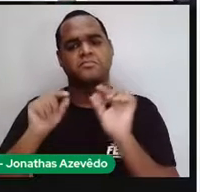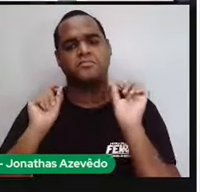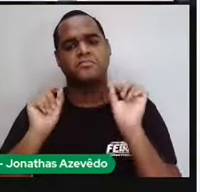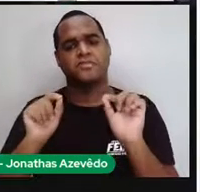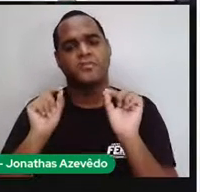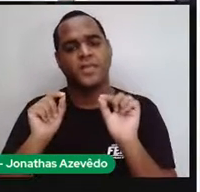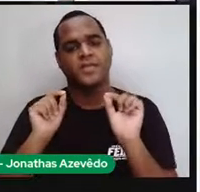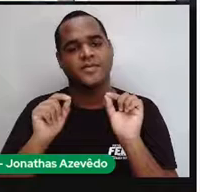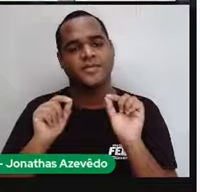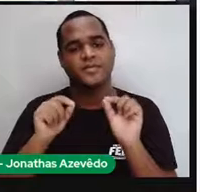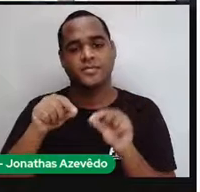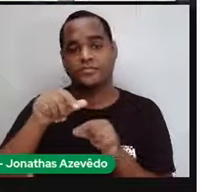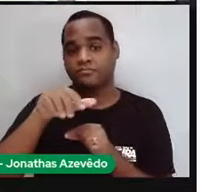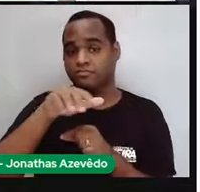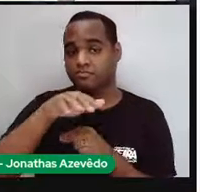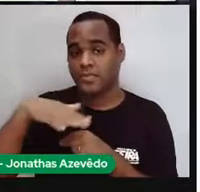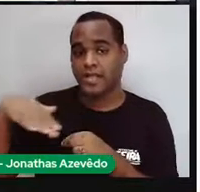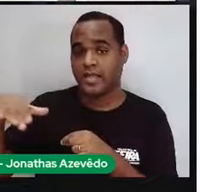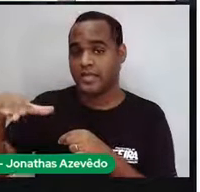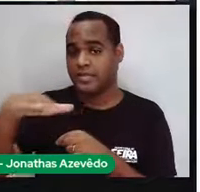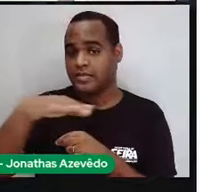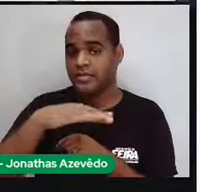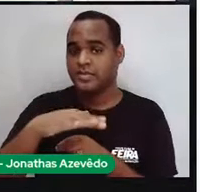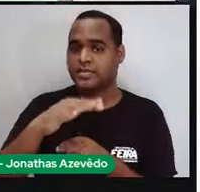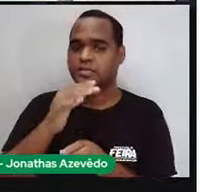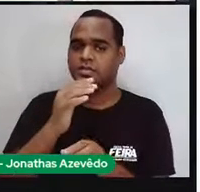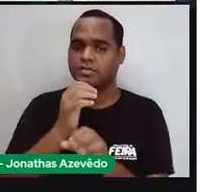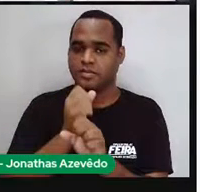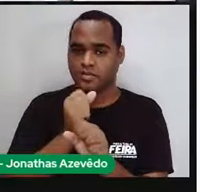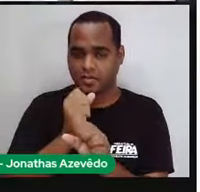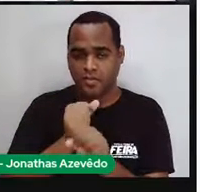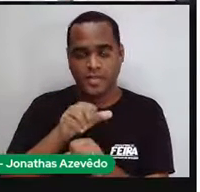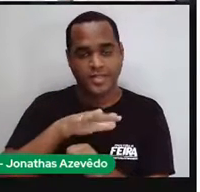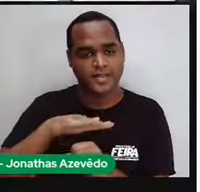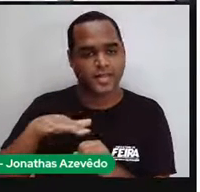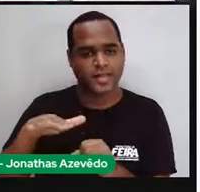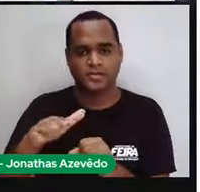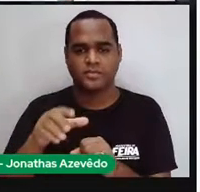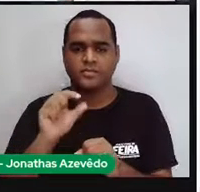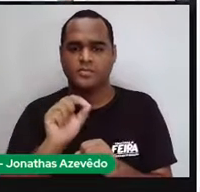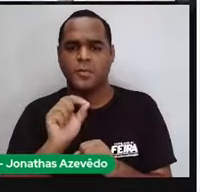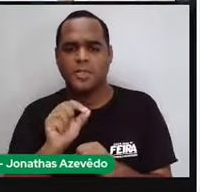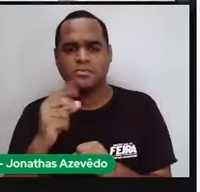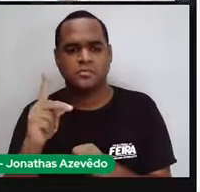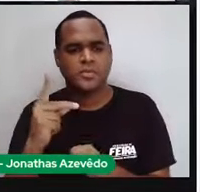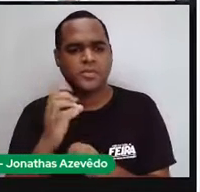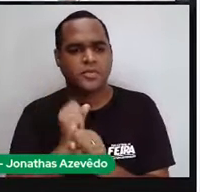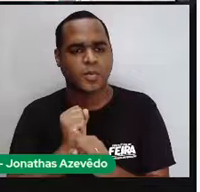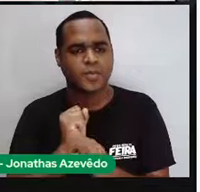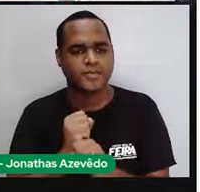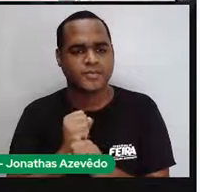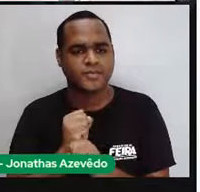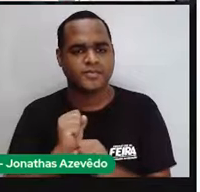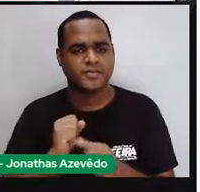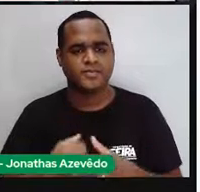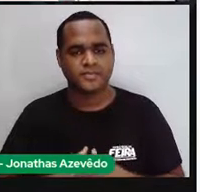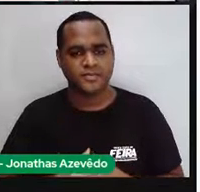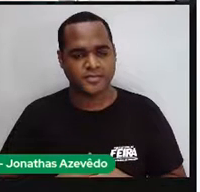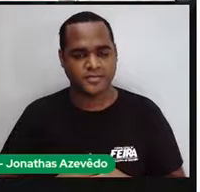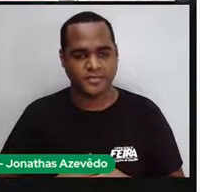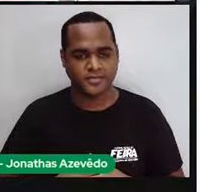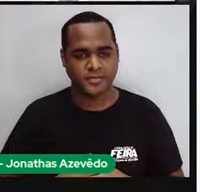Olha só qual é a área da região frontal desse cartão ou seja qual é a área